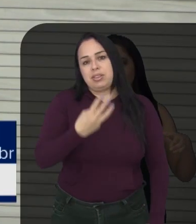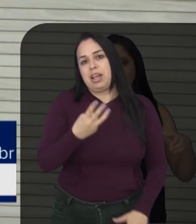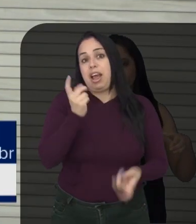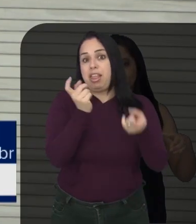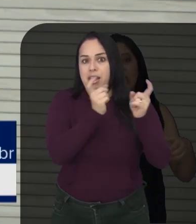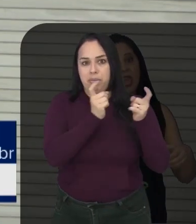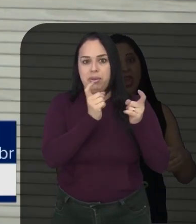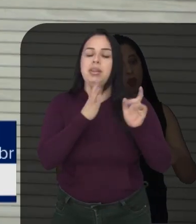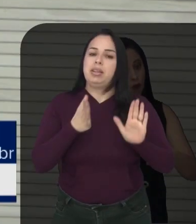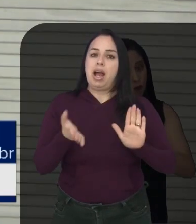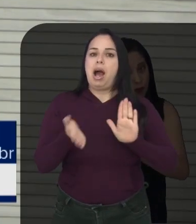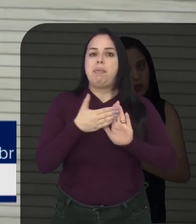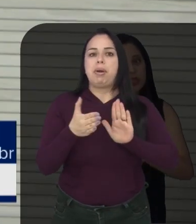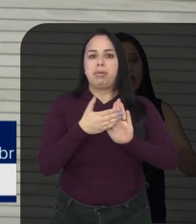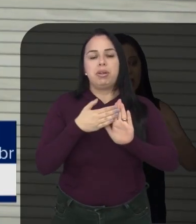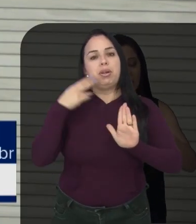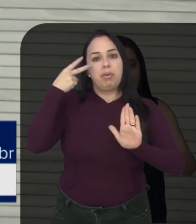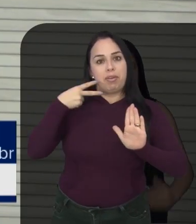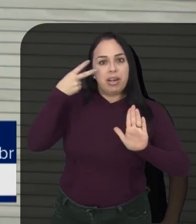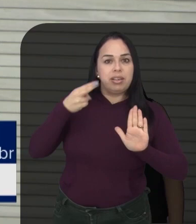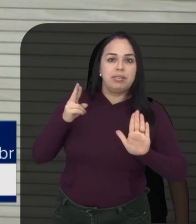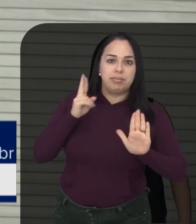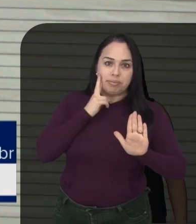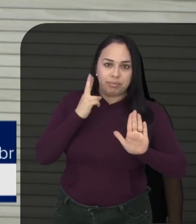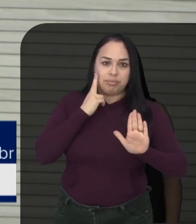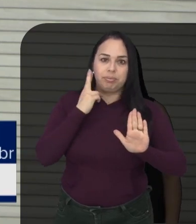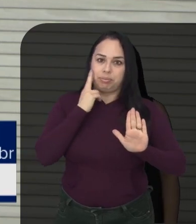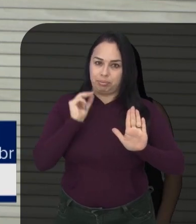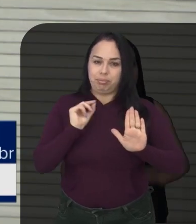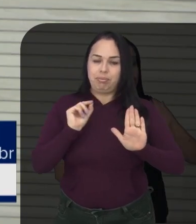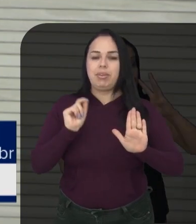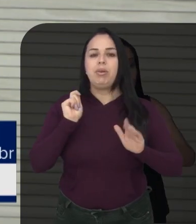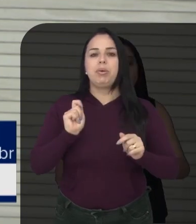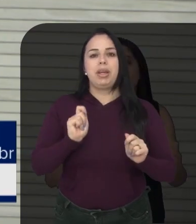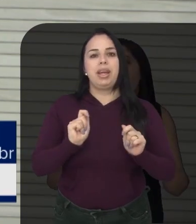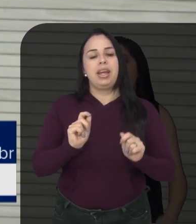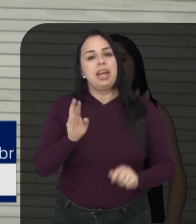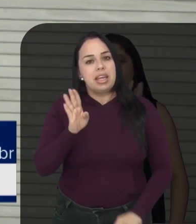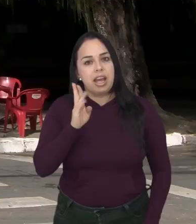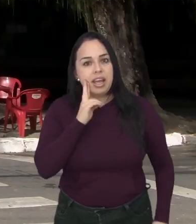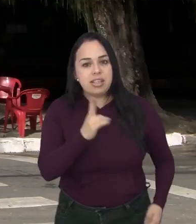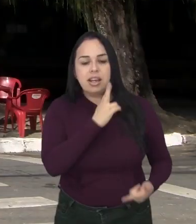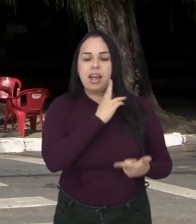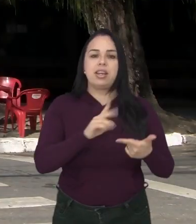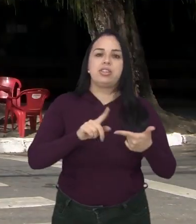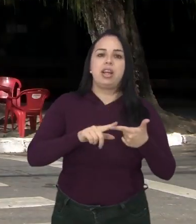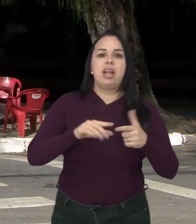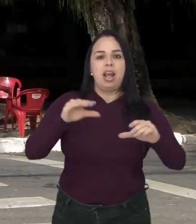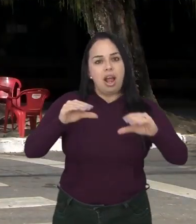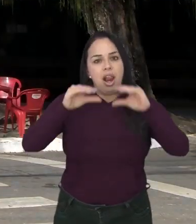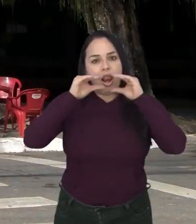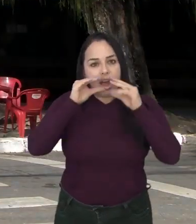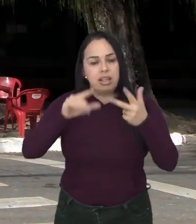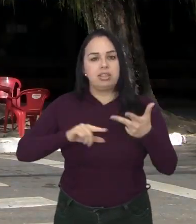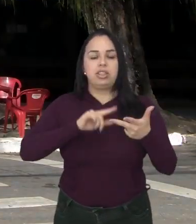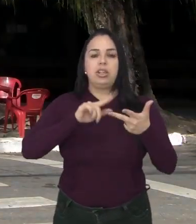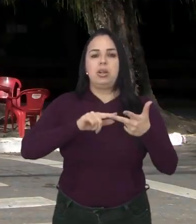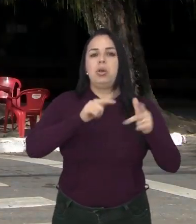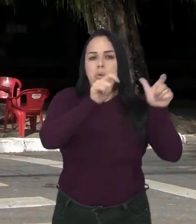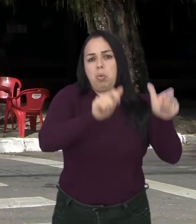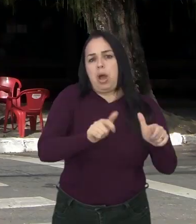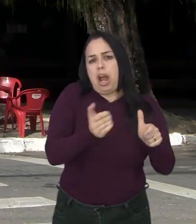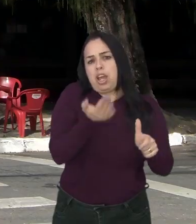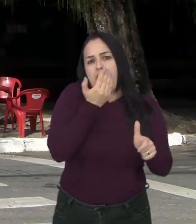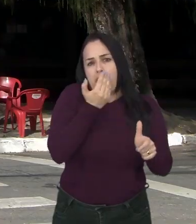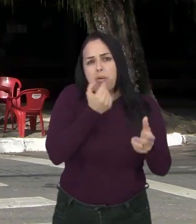Entre eles está a proposta do vereador Renato Santiago, que obriga restaurantes, lanchonetes e praças de alimentação